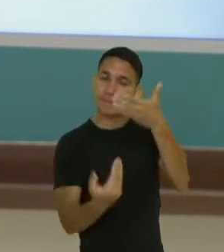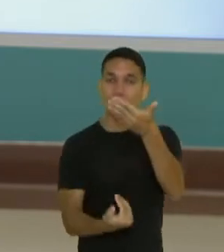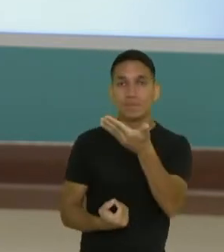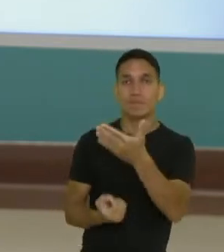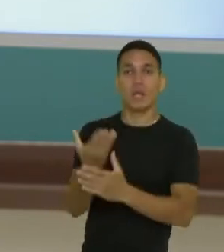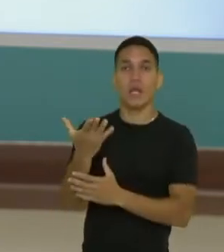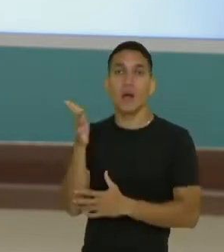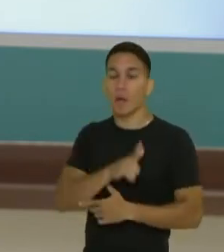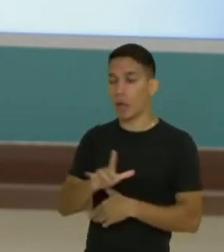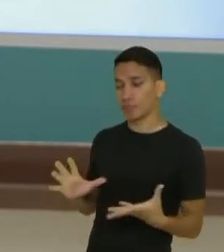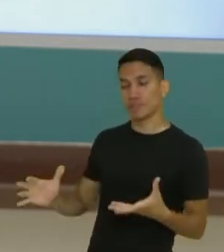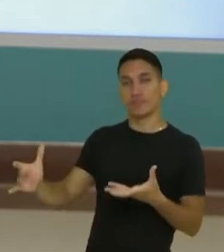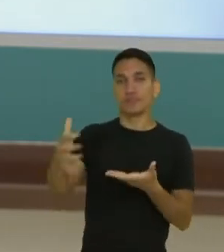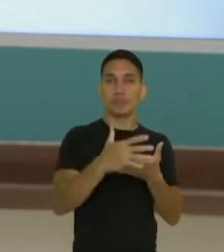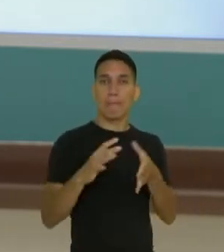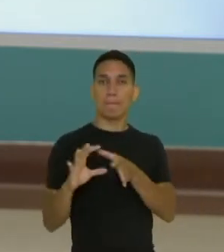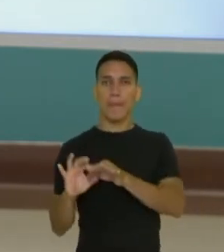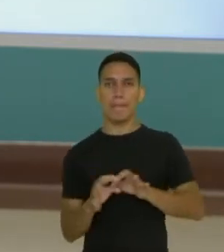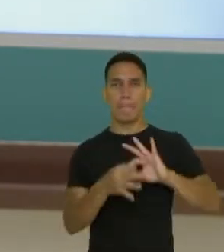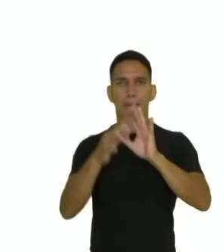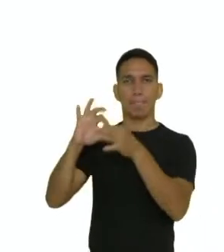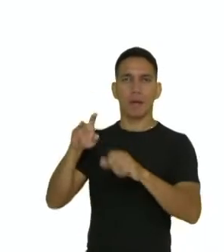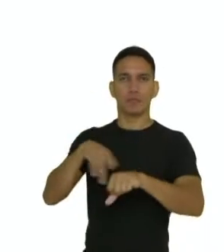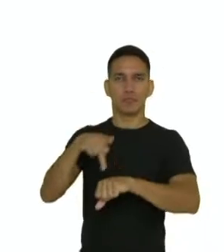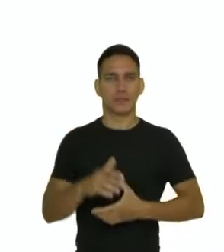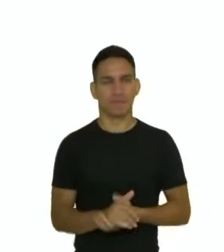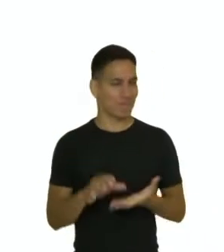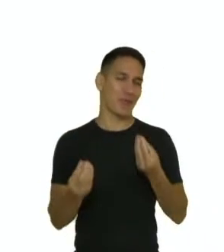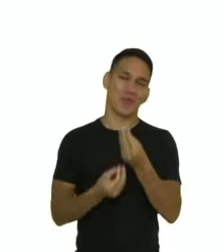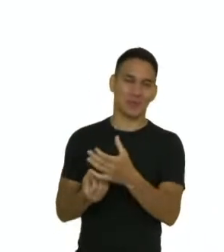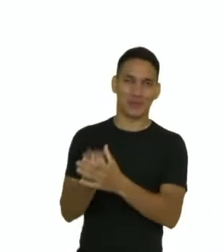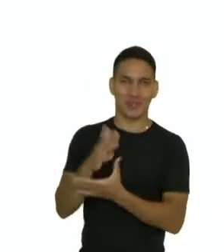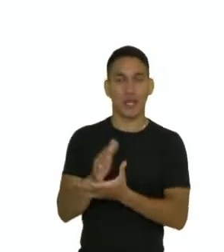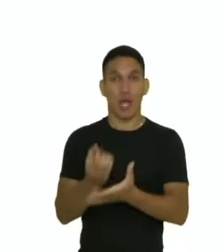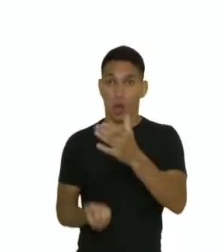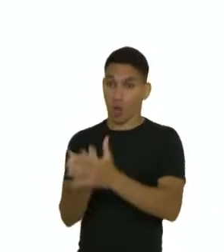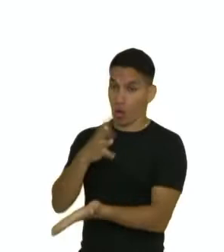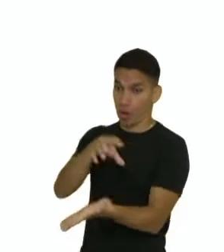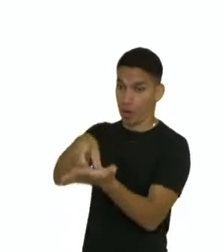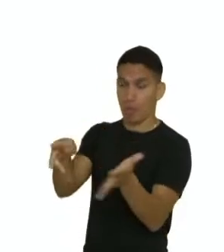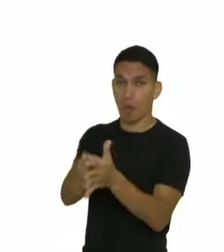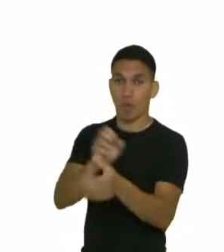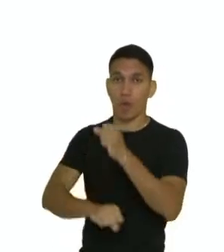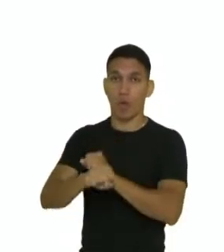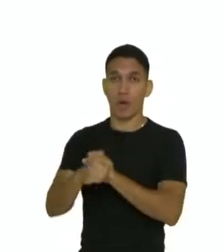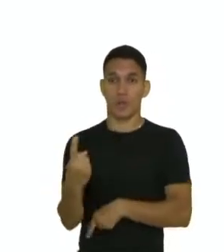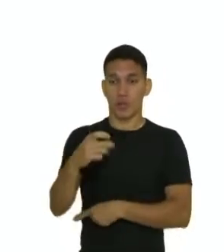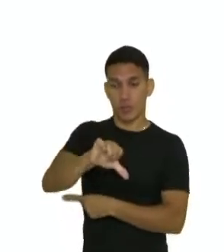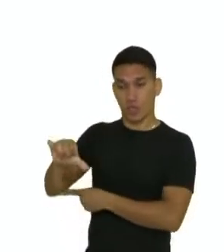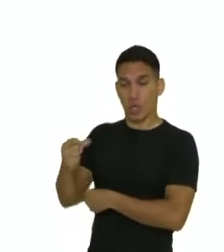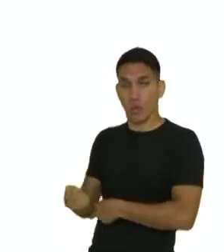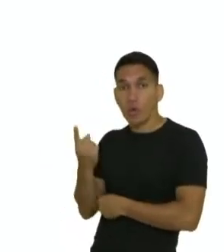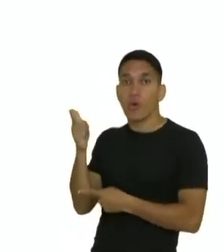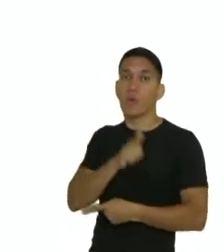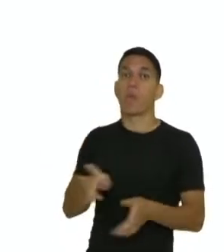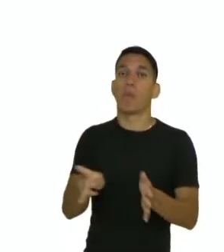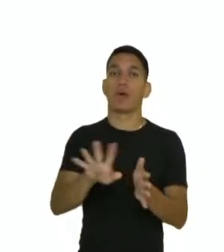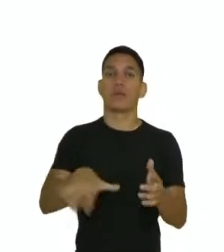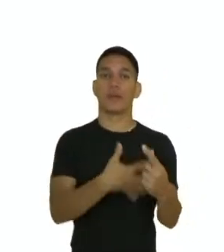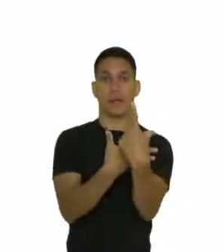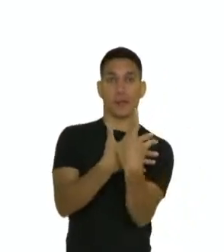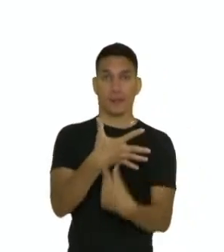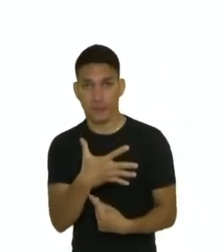integrar esses países? Como surgiu? Fundado em 1991, o Mercosul, ou Mercado Comum do Sul,